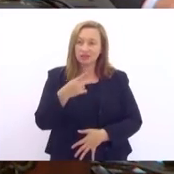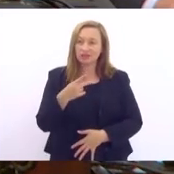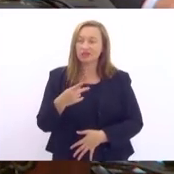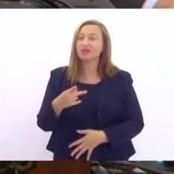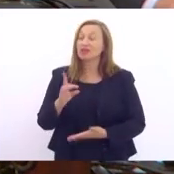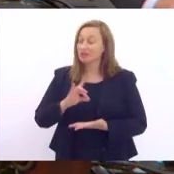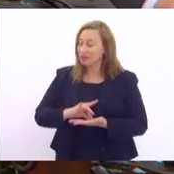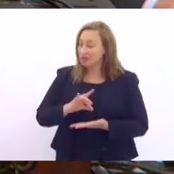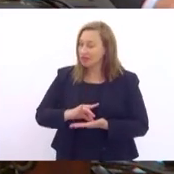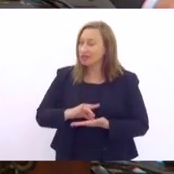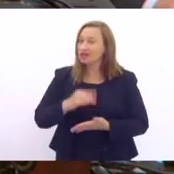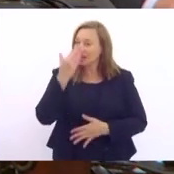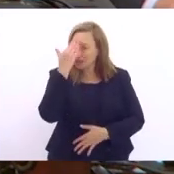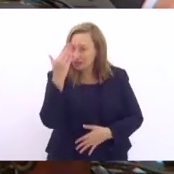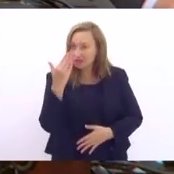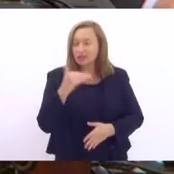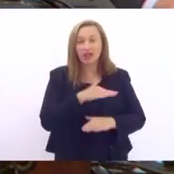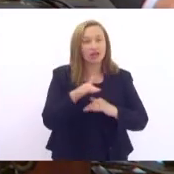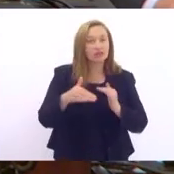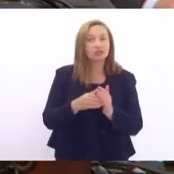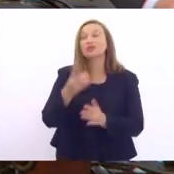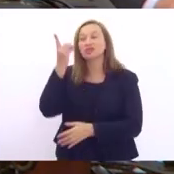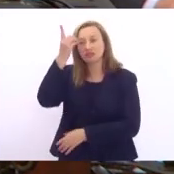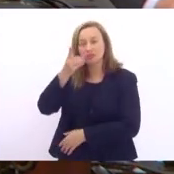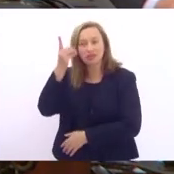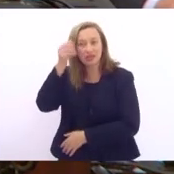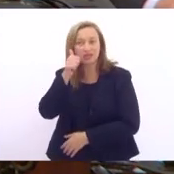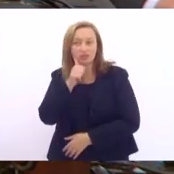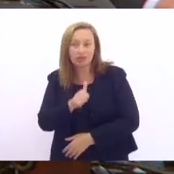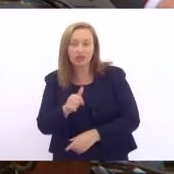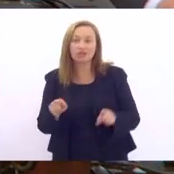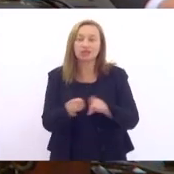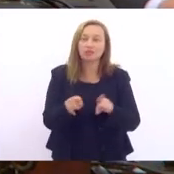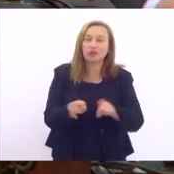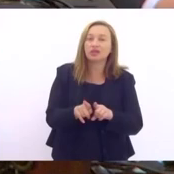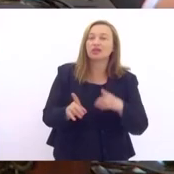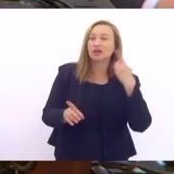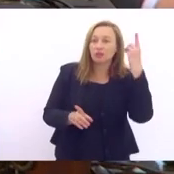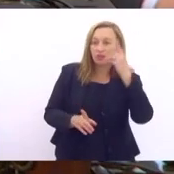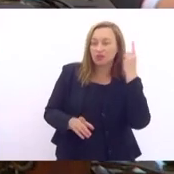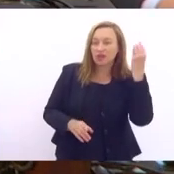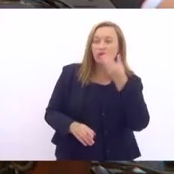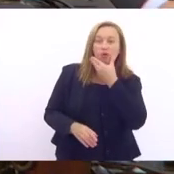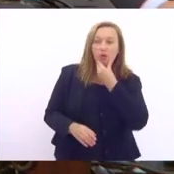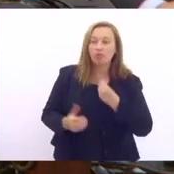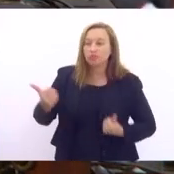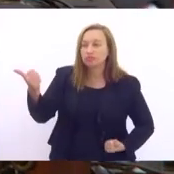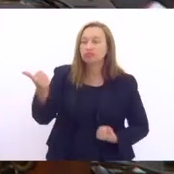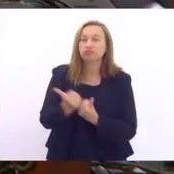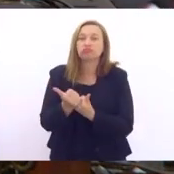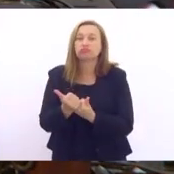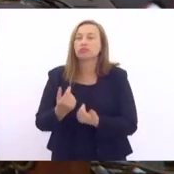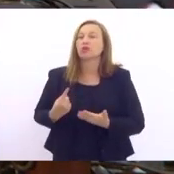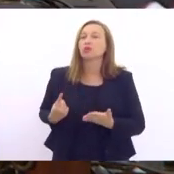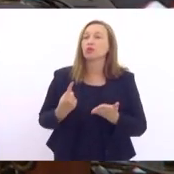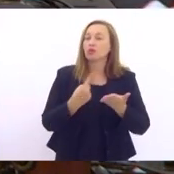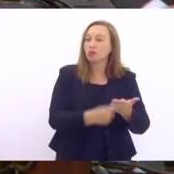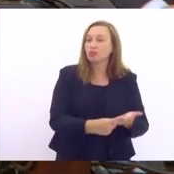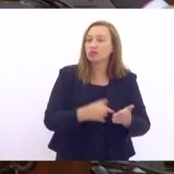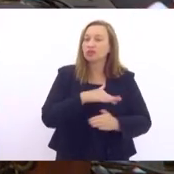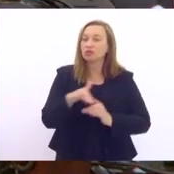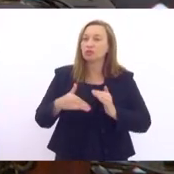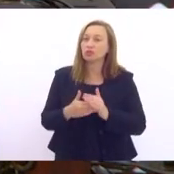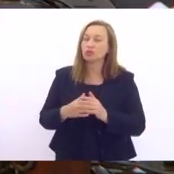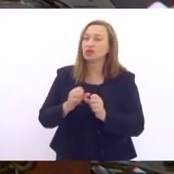as deputadas e a todos os deputados pelo apoio e comprometimento ao longo de todo esse ano para uma efetiva